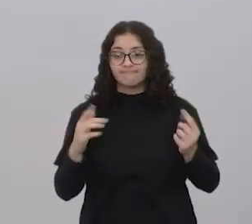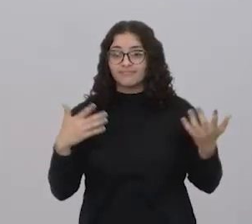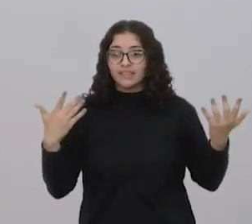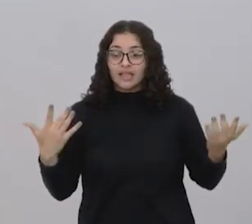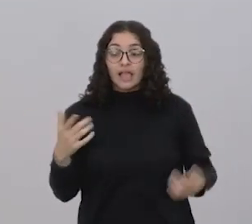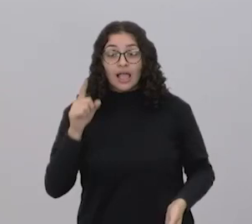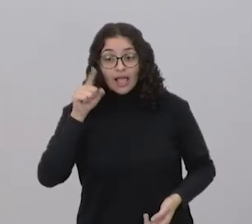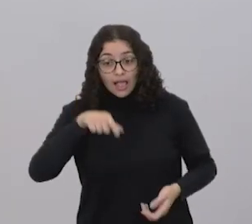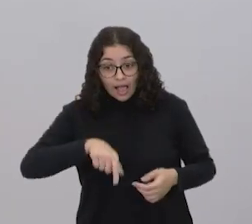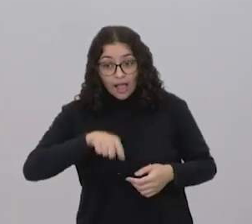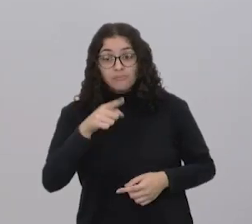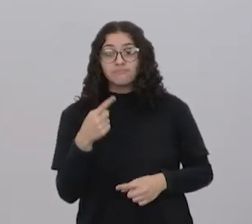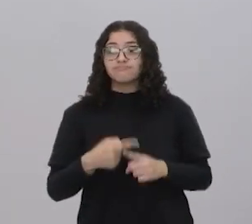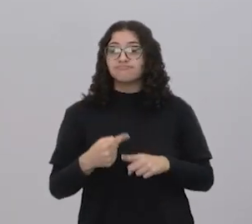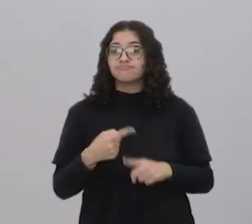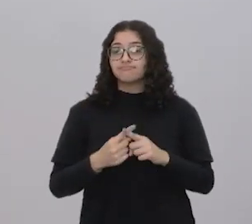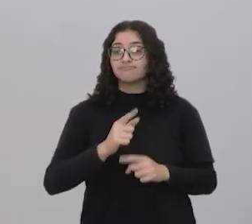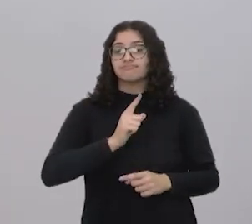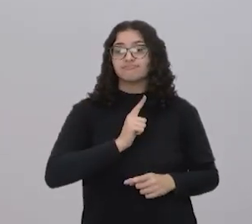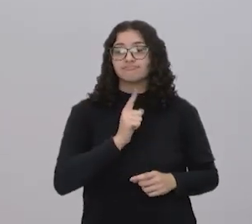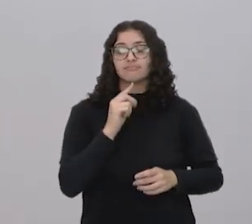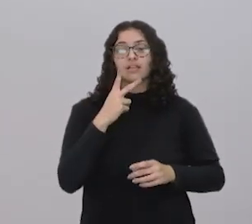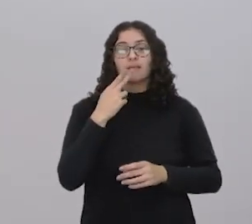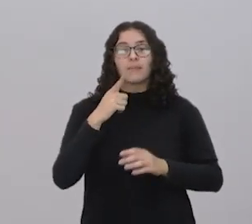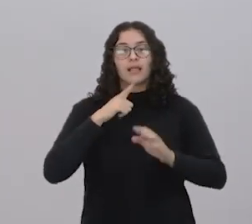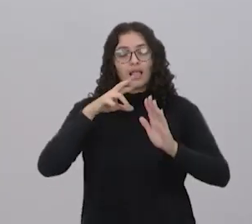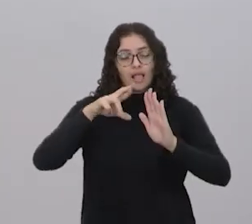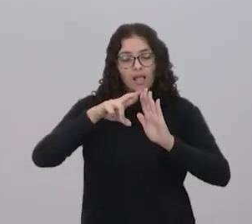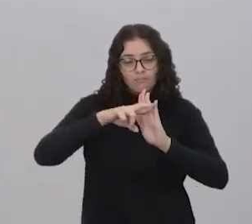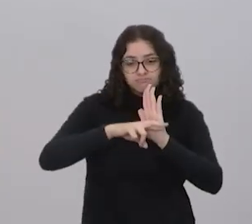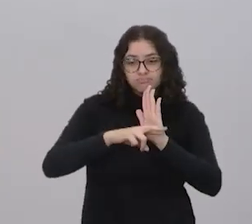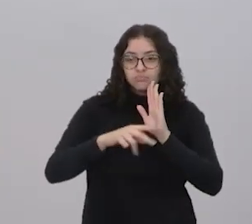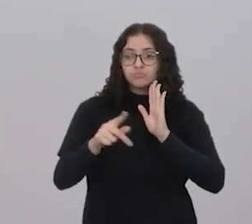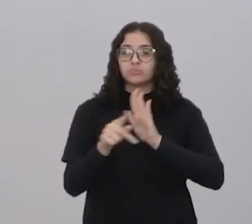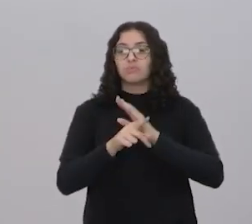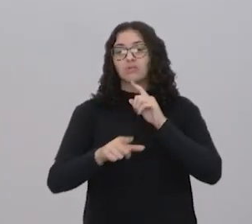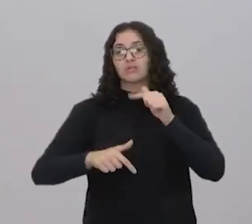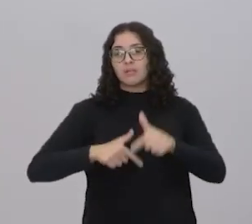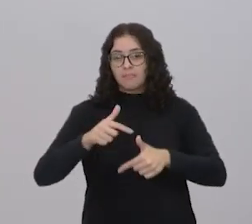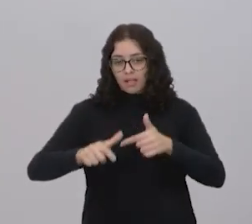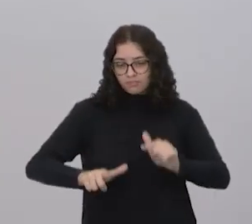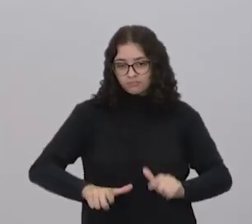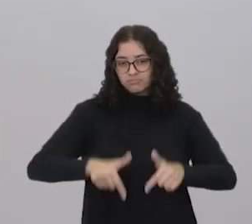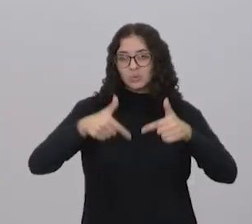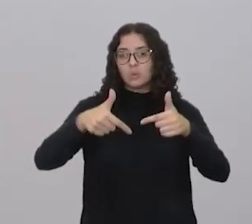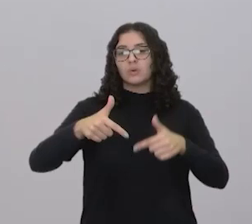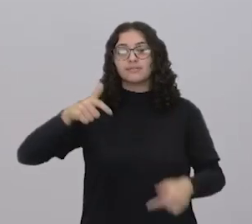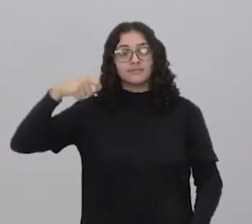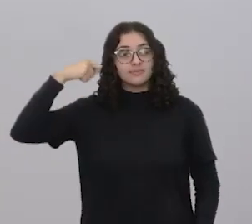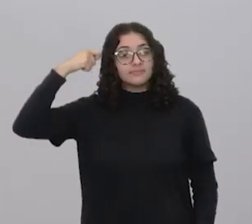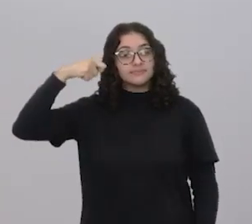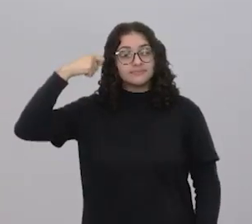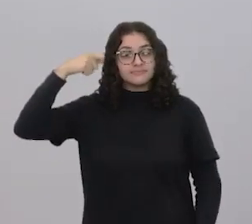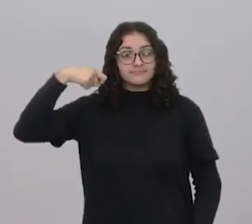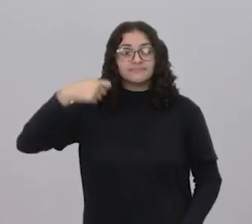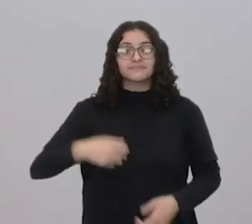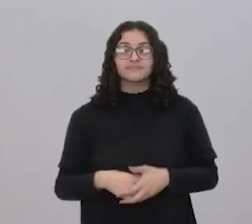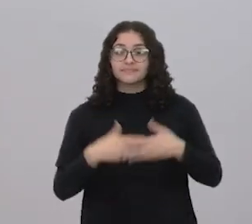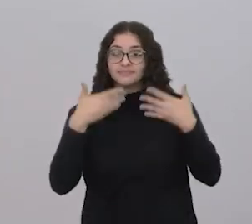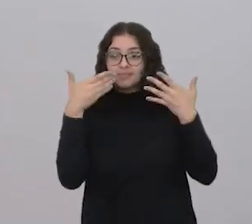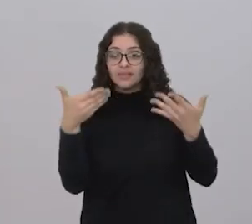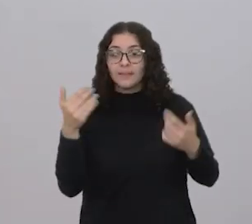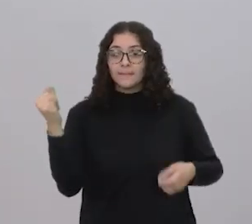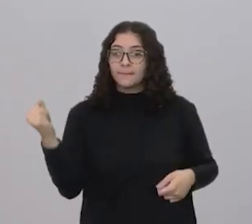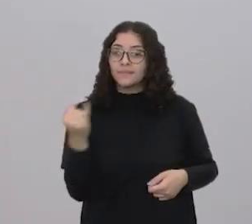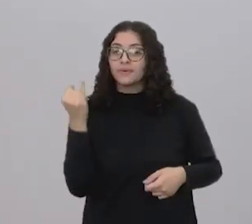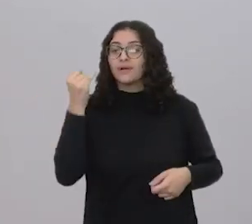justamente por isso também que envolve essa regulamentação da profissão do ator. Então é importante relembrar, para